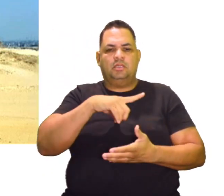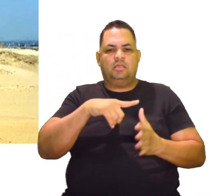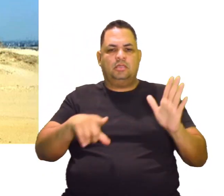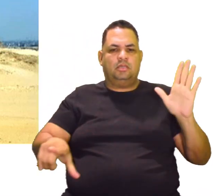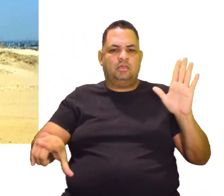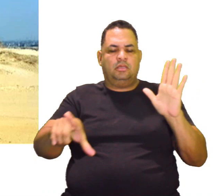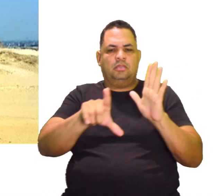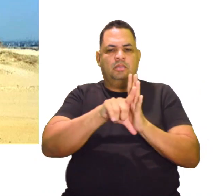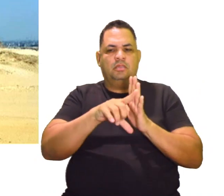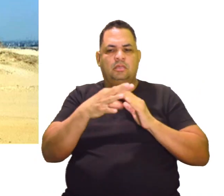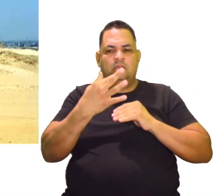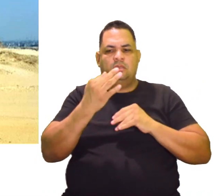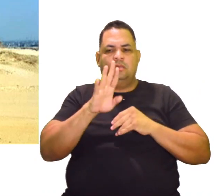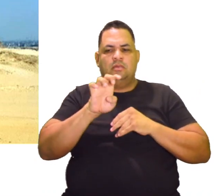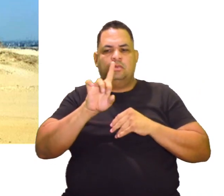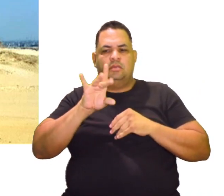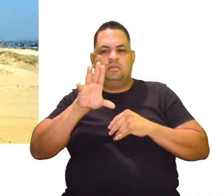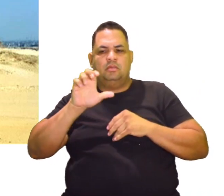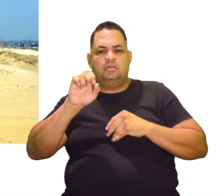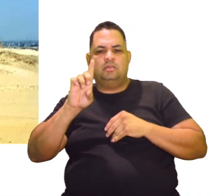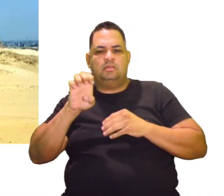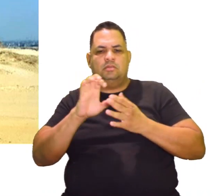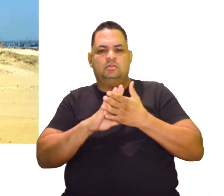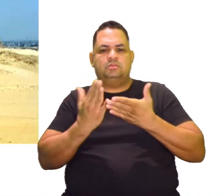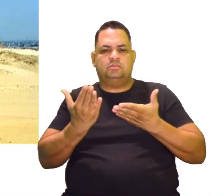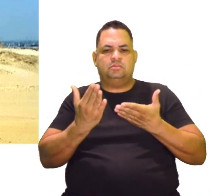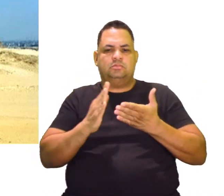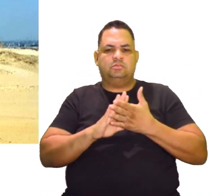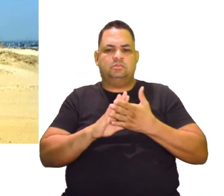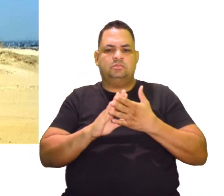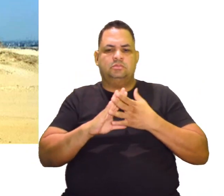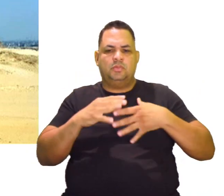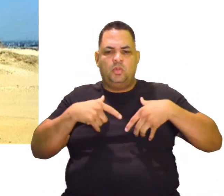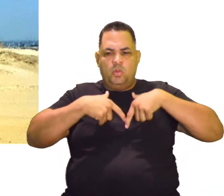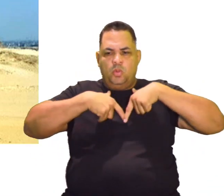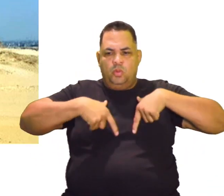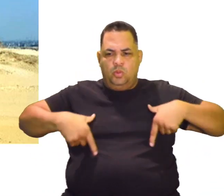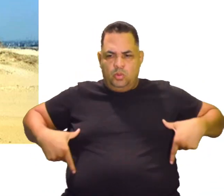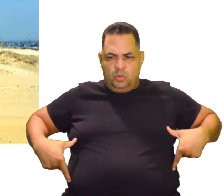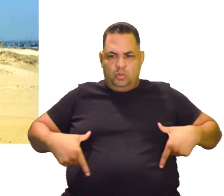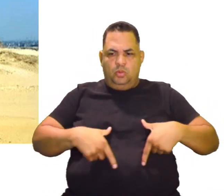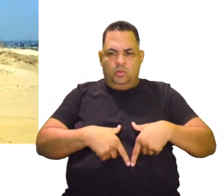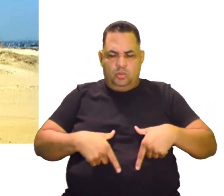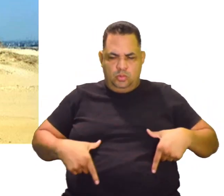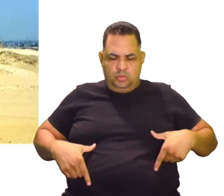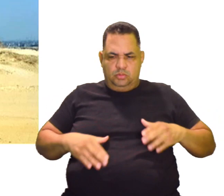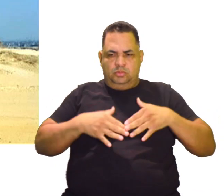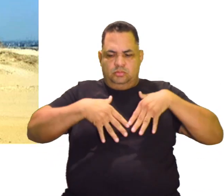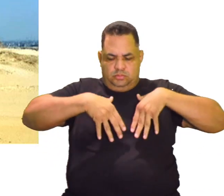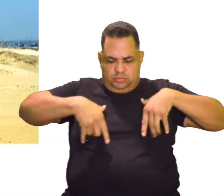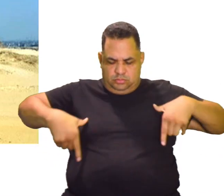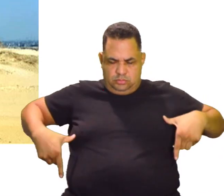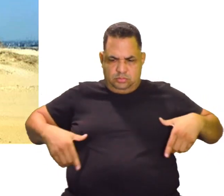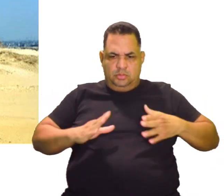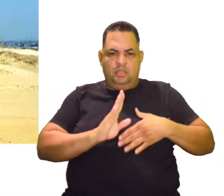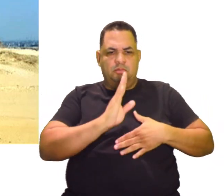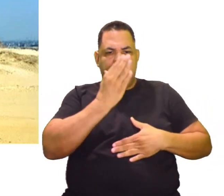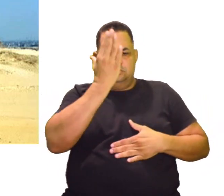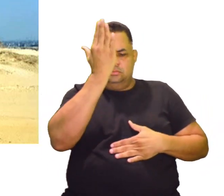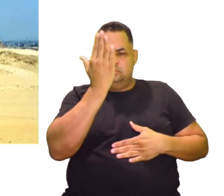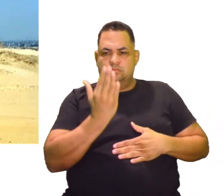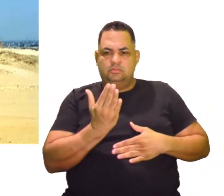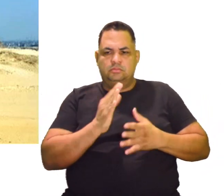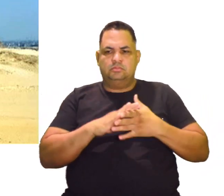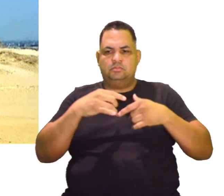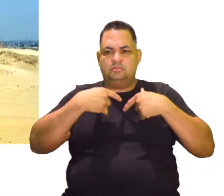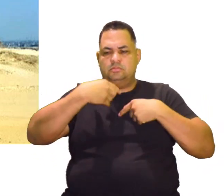na arte egípcia foi a determinação de que os troncos das pessoas deveriam ser representados frontalmente e a